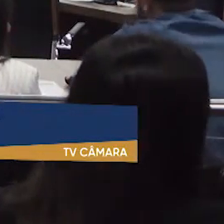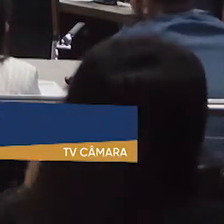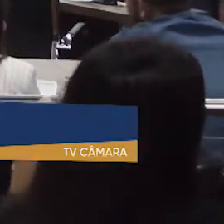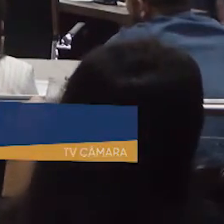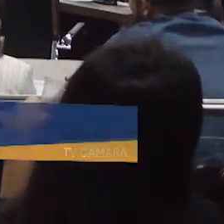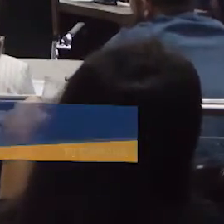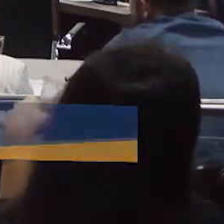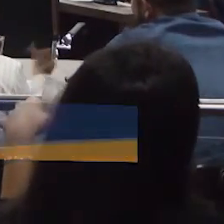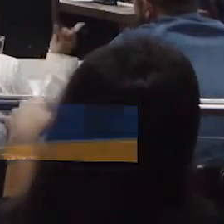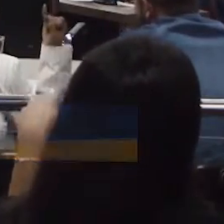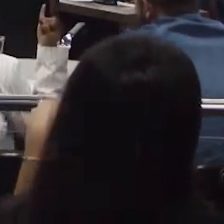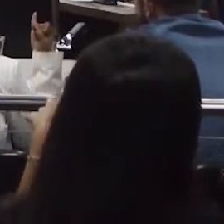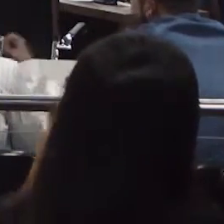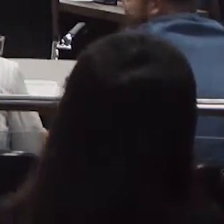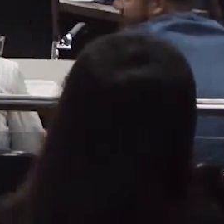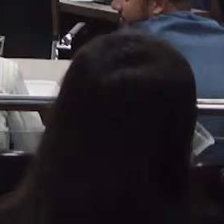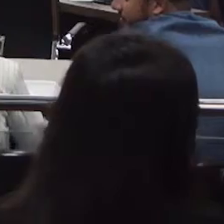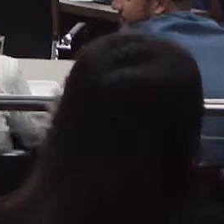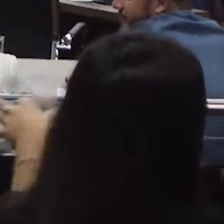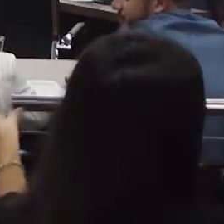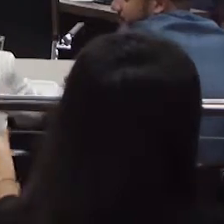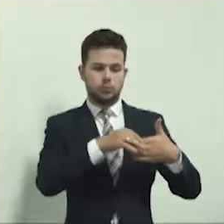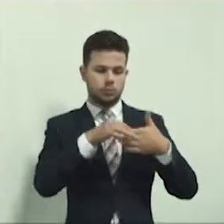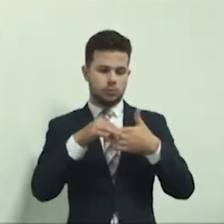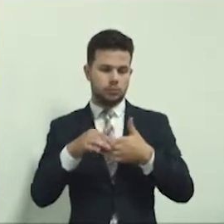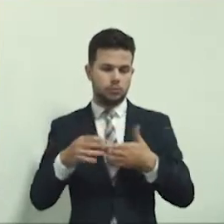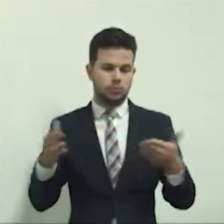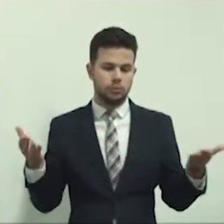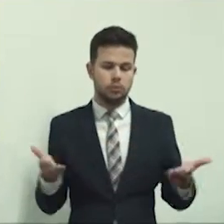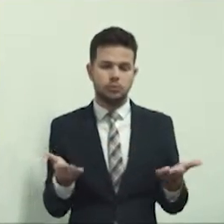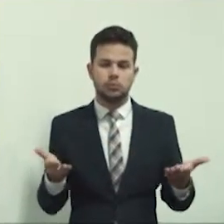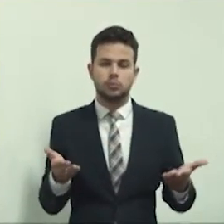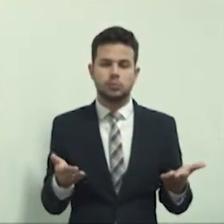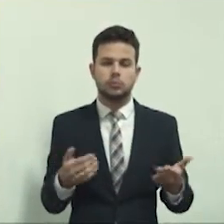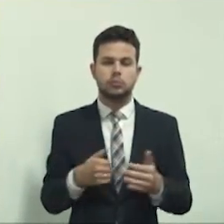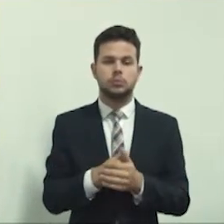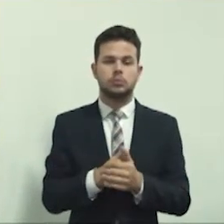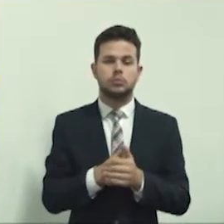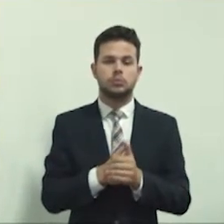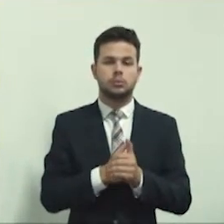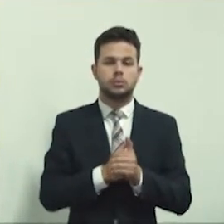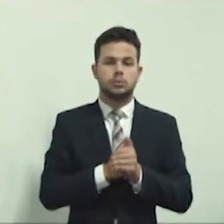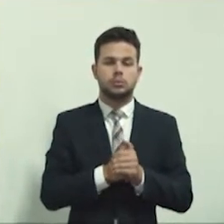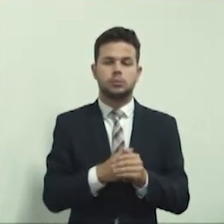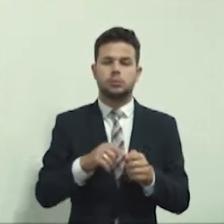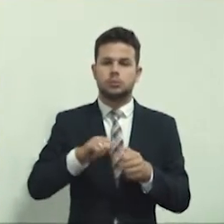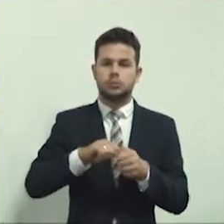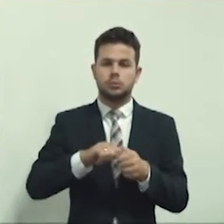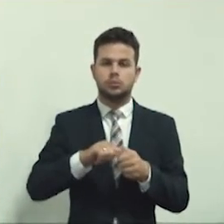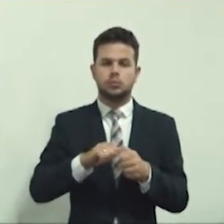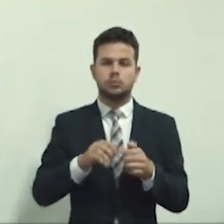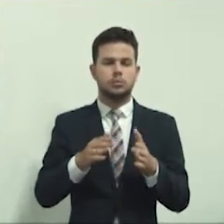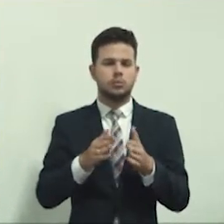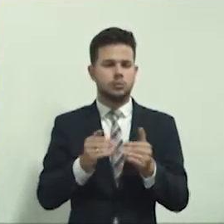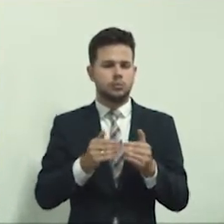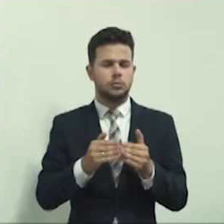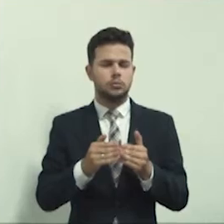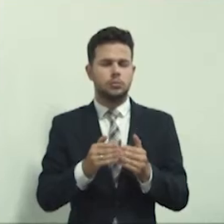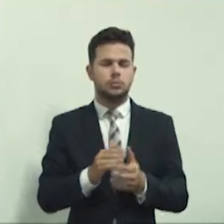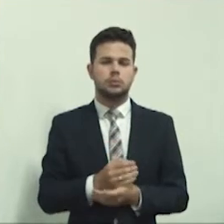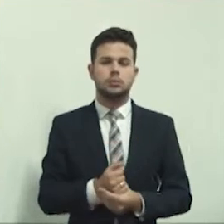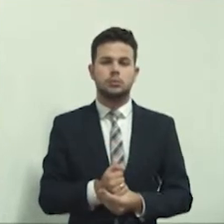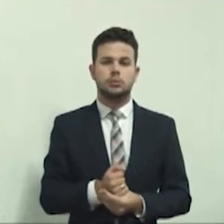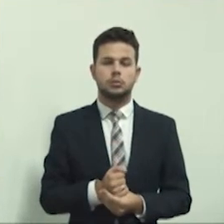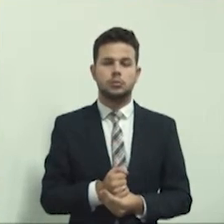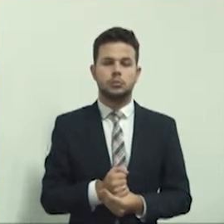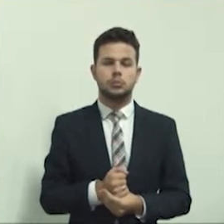pela Prefeitura de Anápolis no dia 11 de abril. Eu queria fazer um apelo, Leila Varenga,